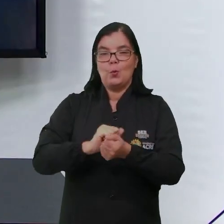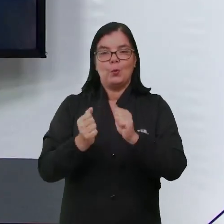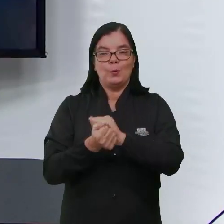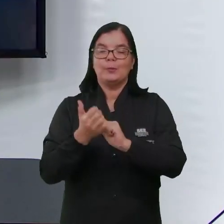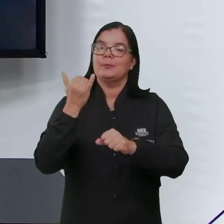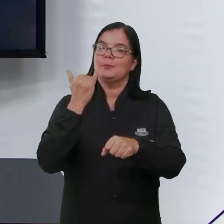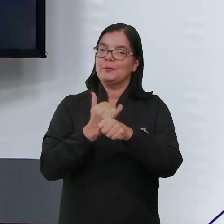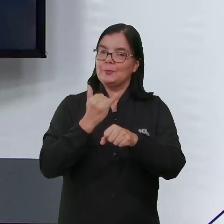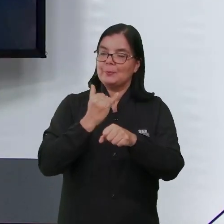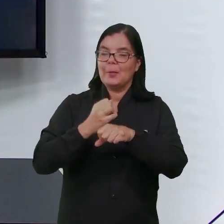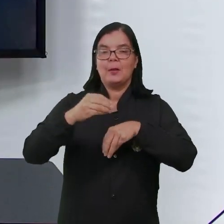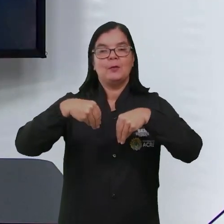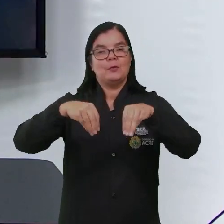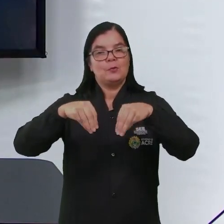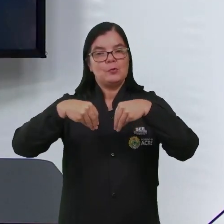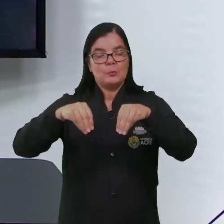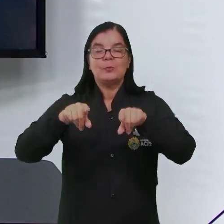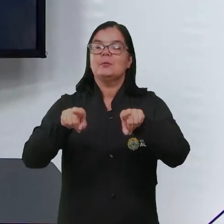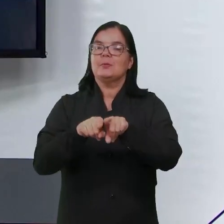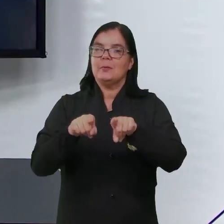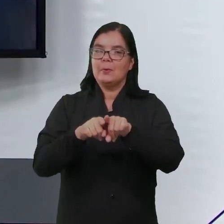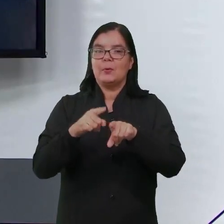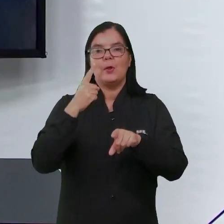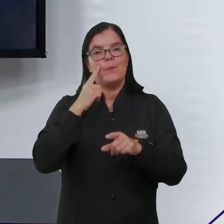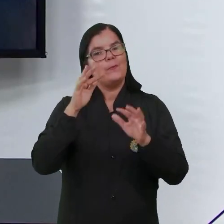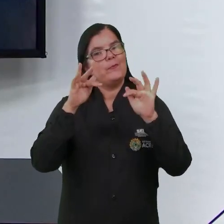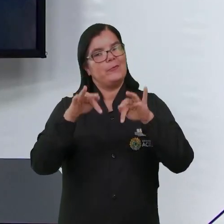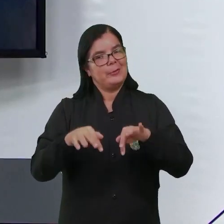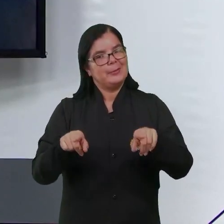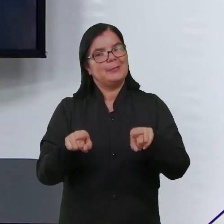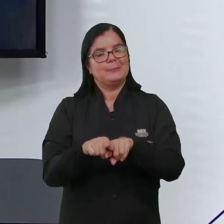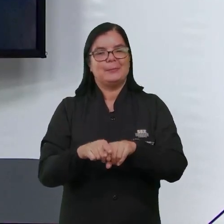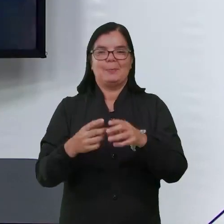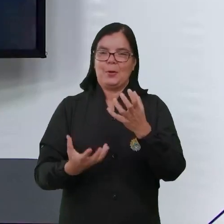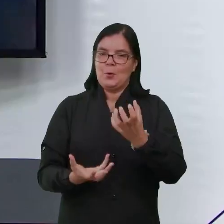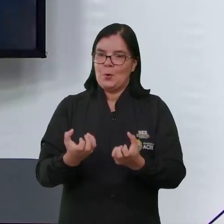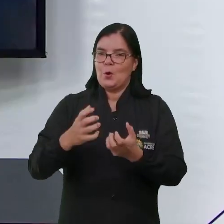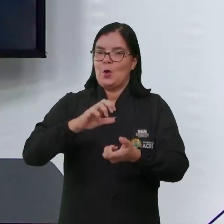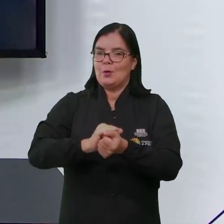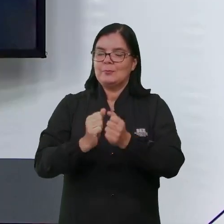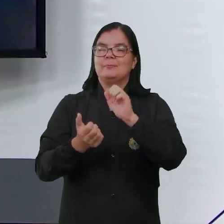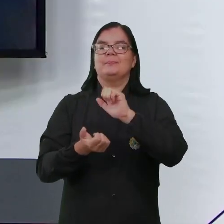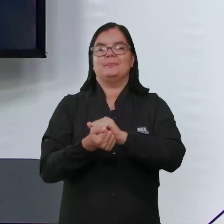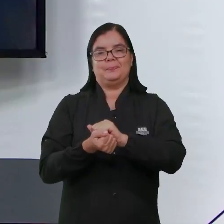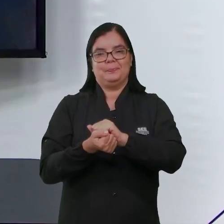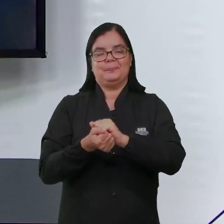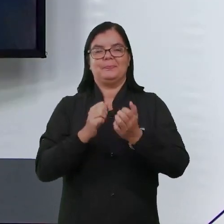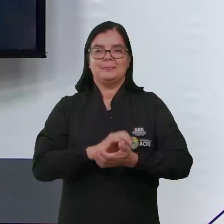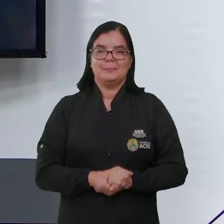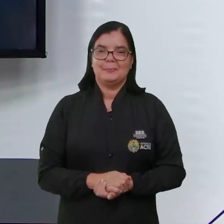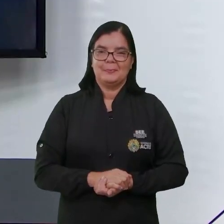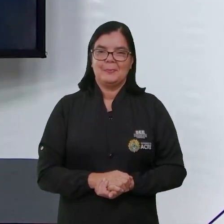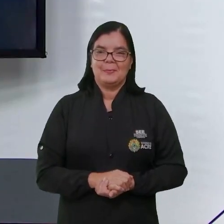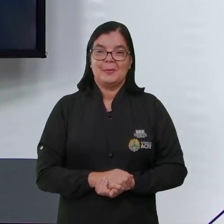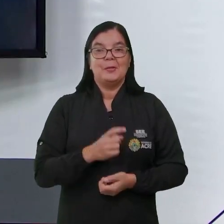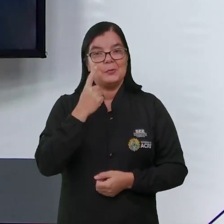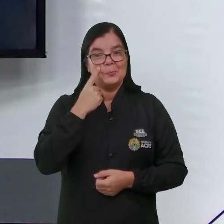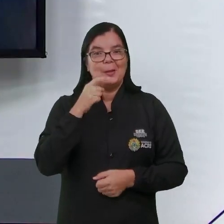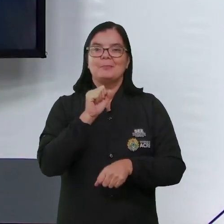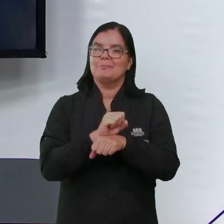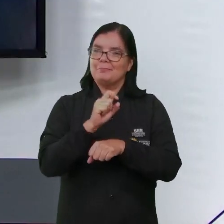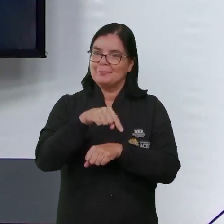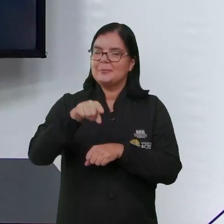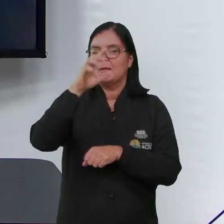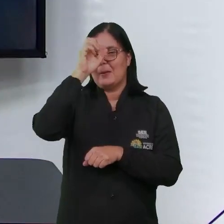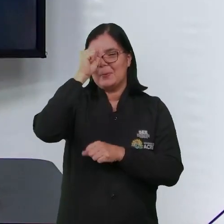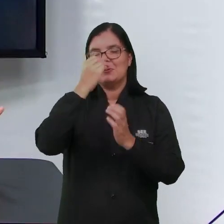dos plásticos, né? Dos polímeros e finalizamos aqui a nossa aula dos materiais cerâmicos, gente. Espero que vocês tenham aprendido